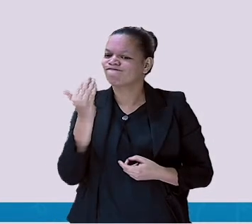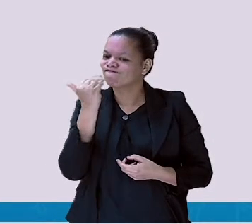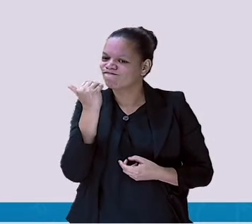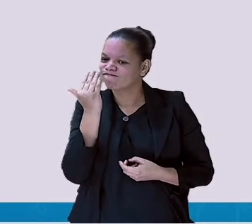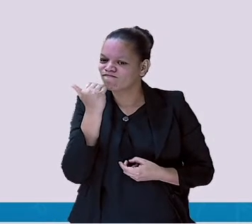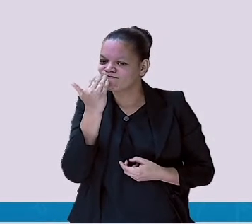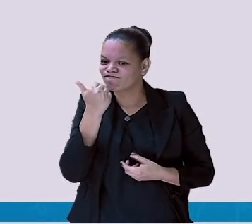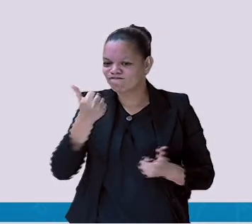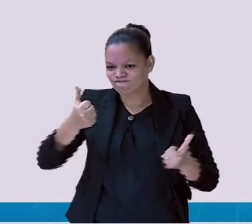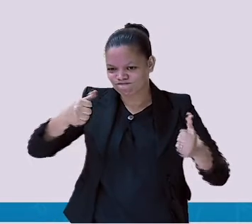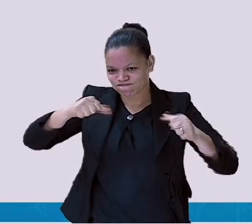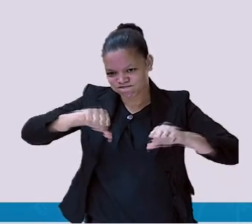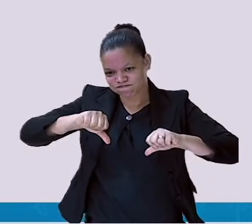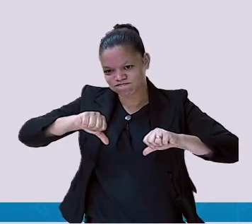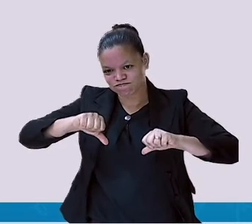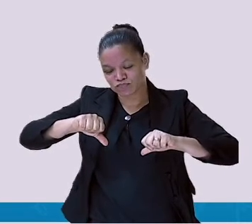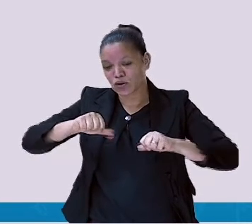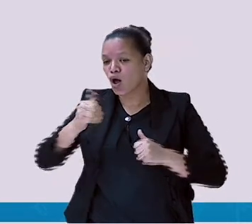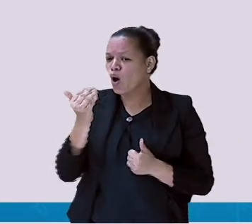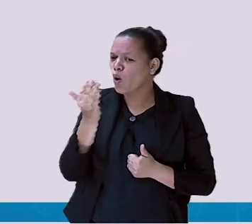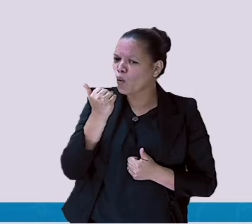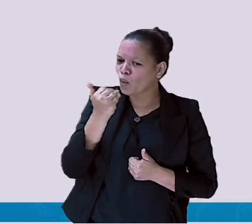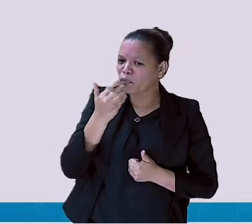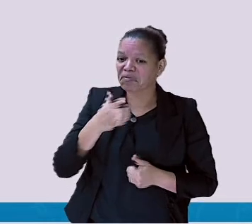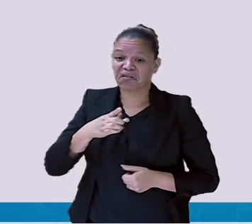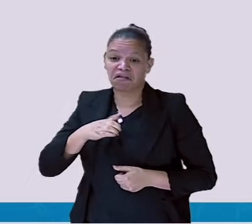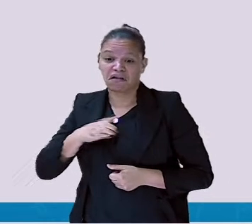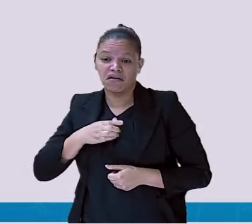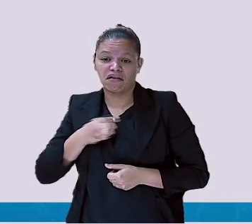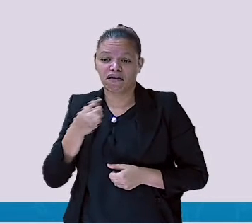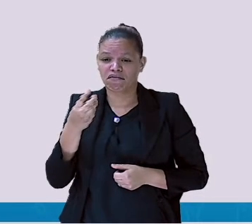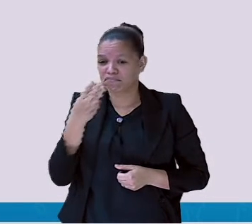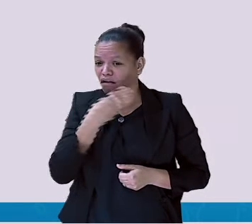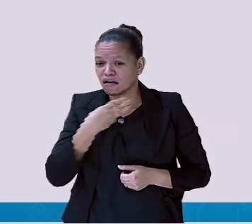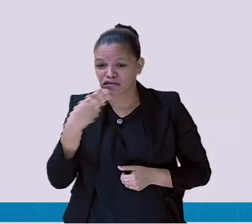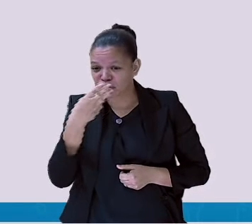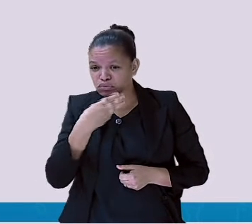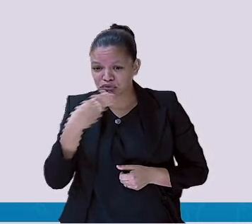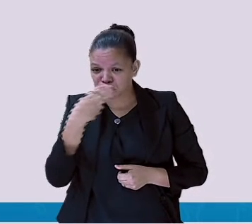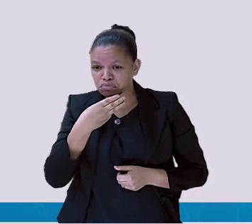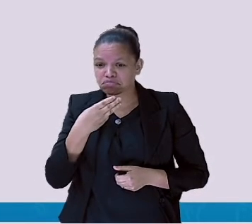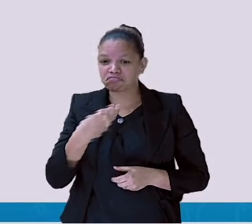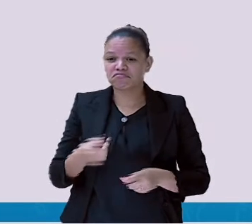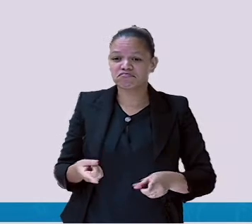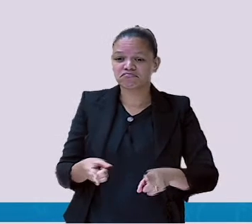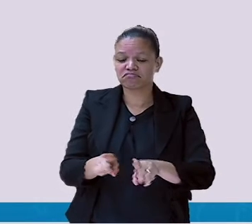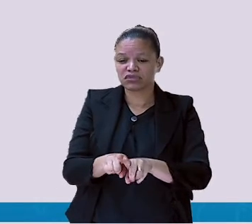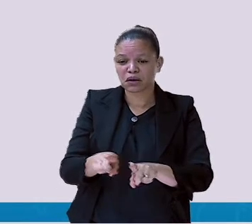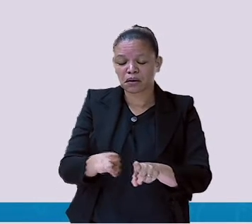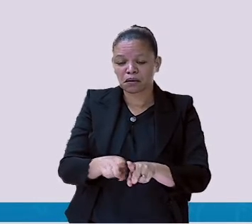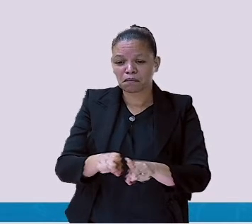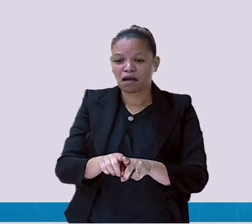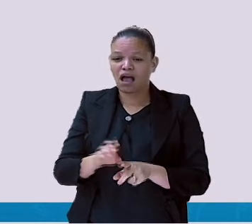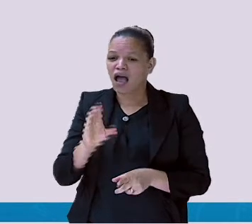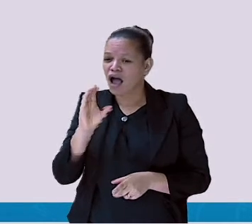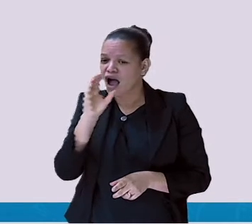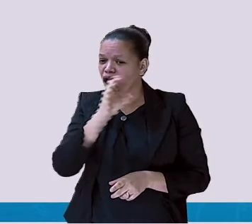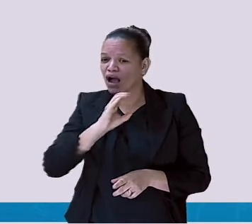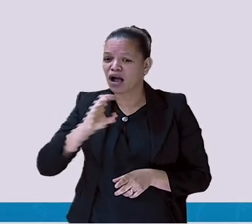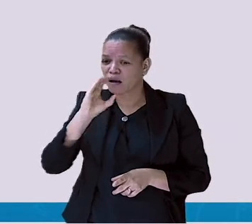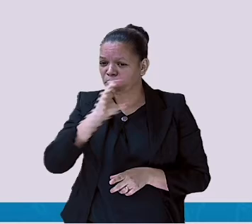alimentos com açúcar ou carboidrato. Então, essa diabetes tipo 2 aí é fast